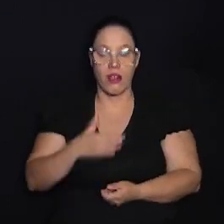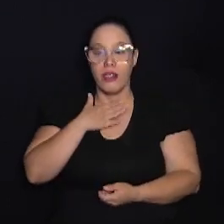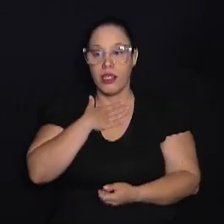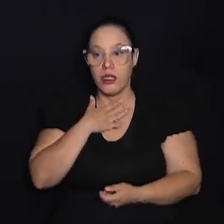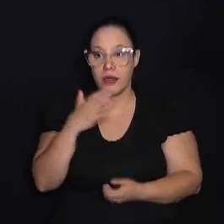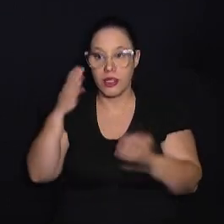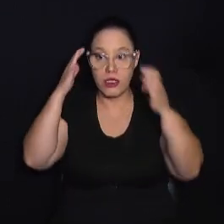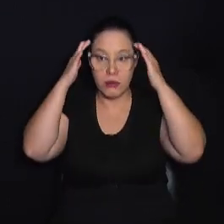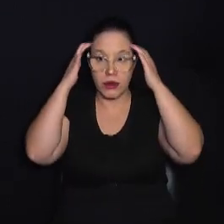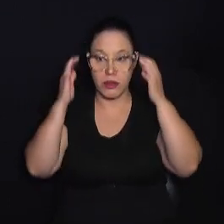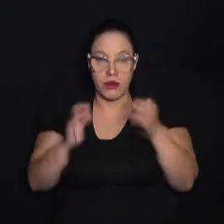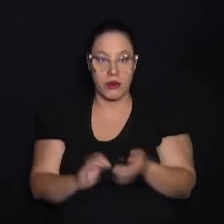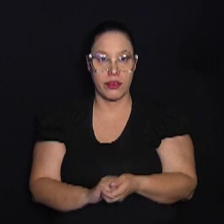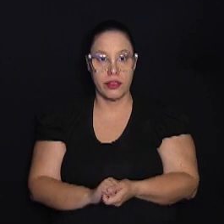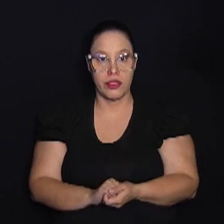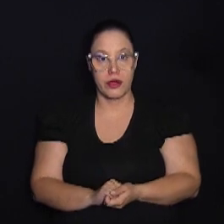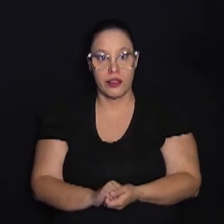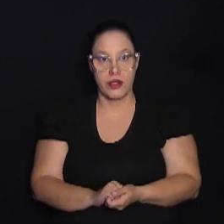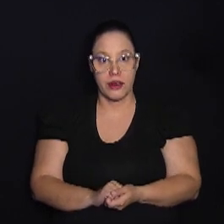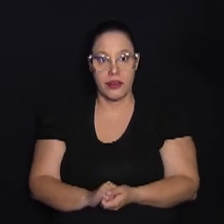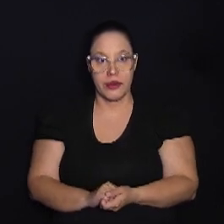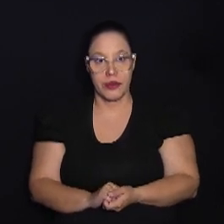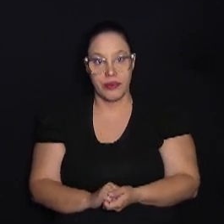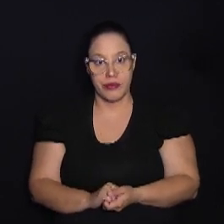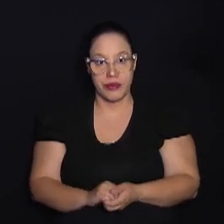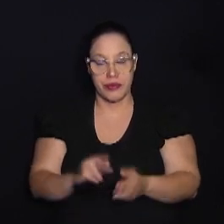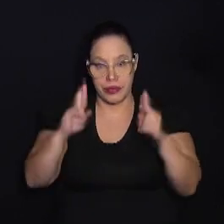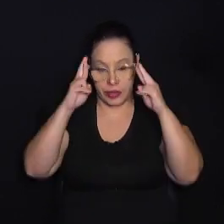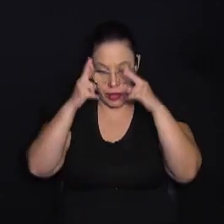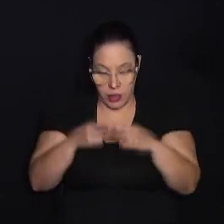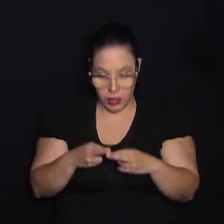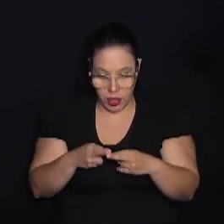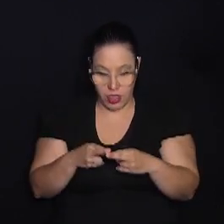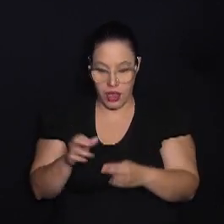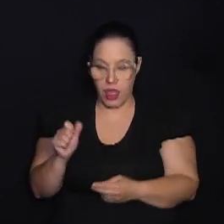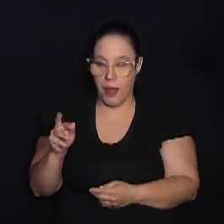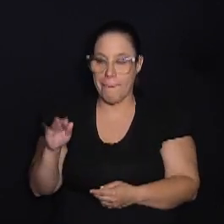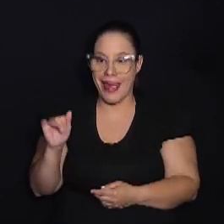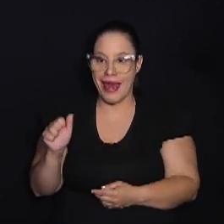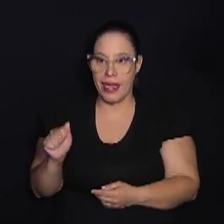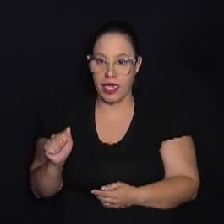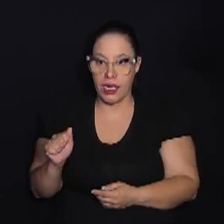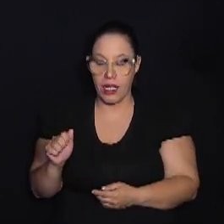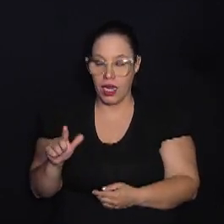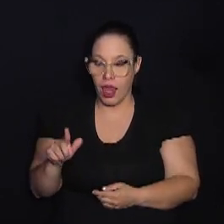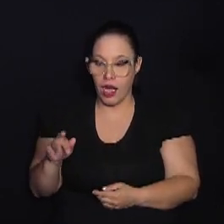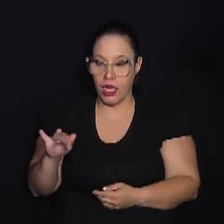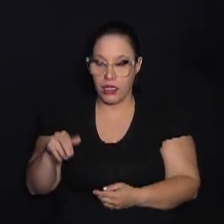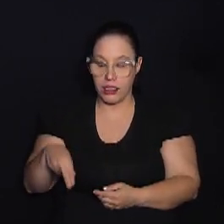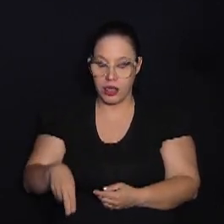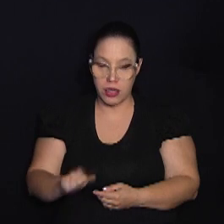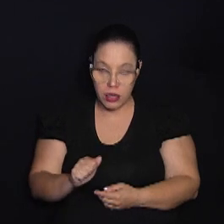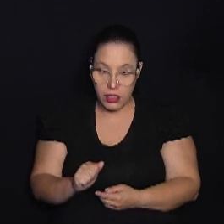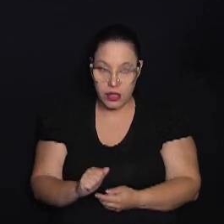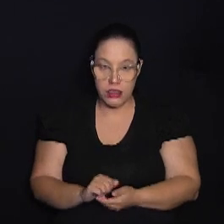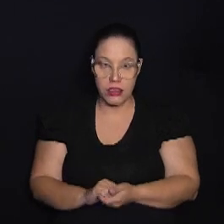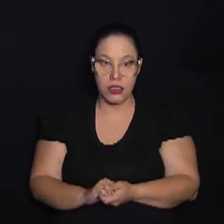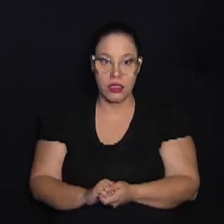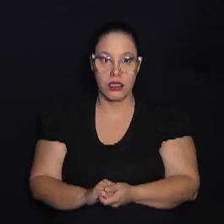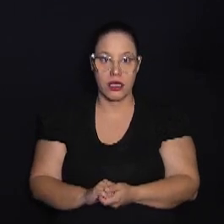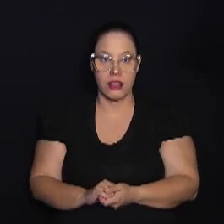cabeça, baseados na realidade aqui da América Latina. Porque antes os tratamentos eles tomavam